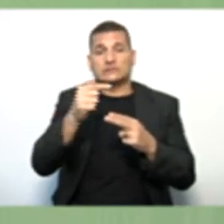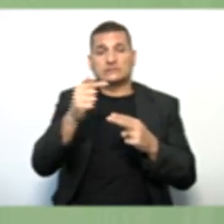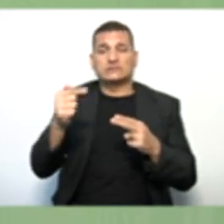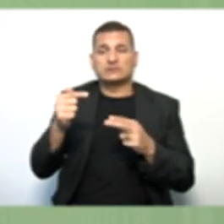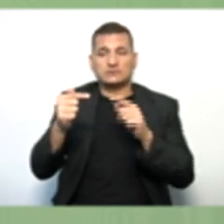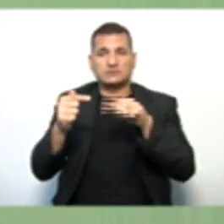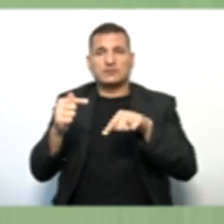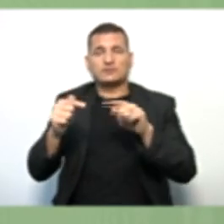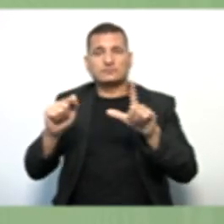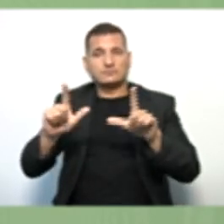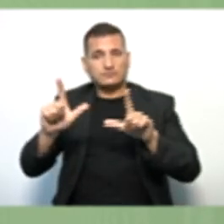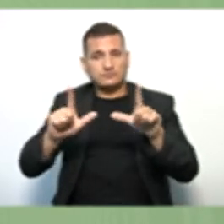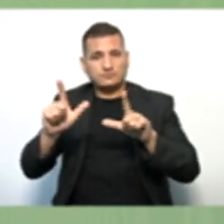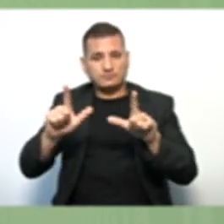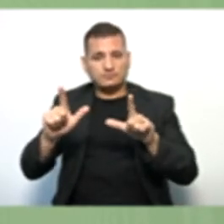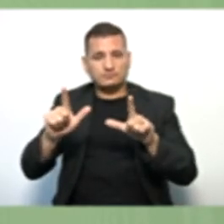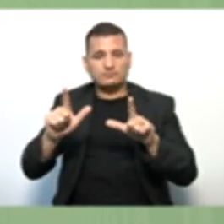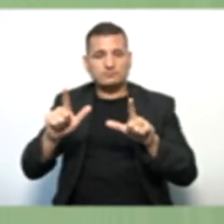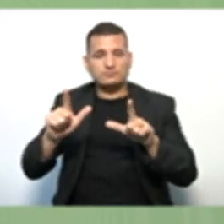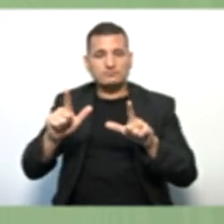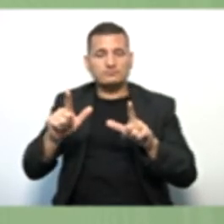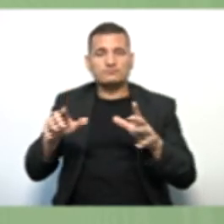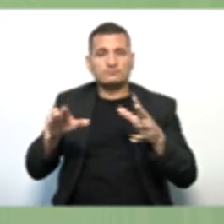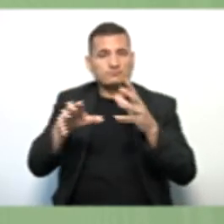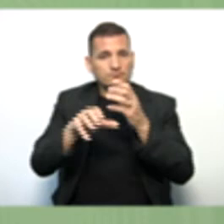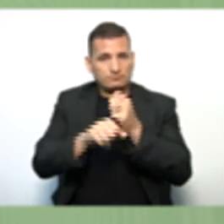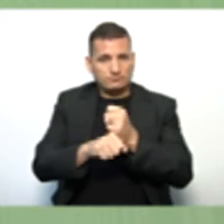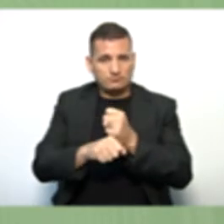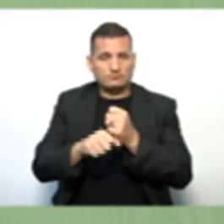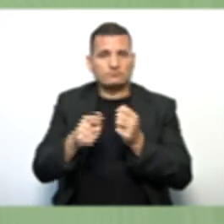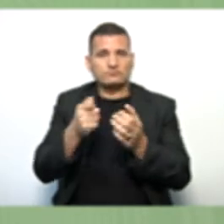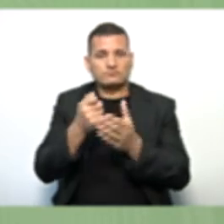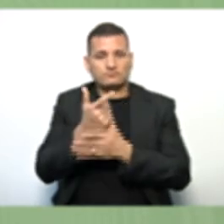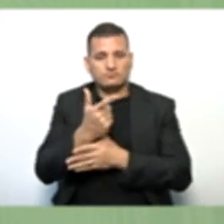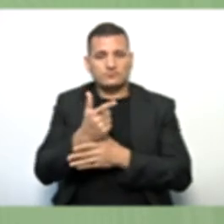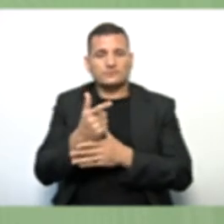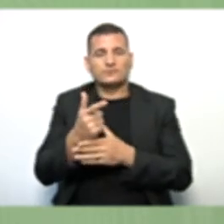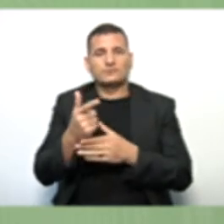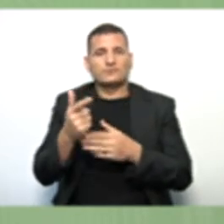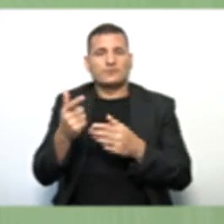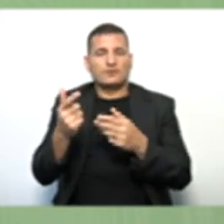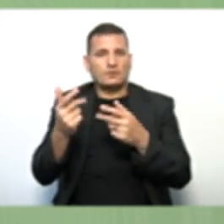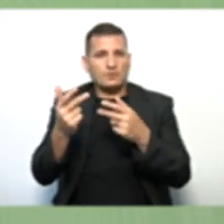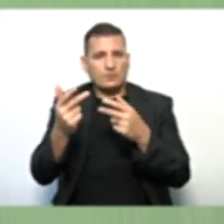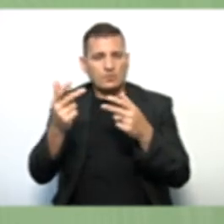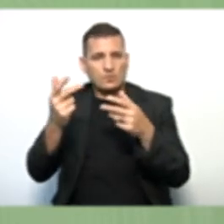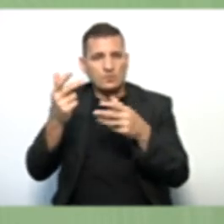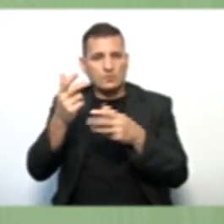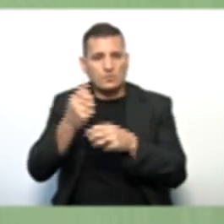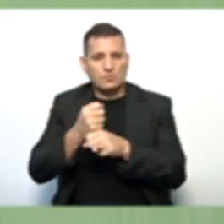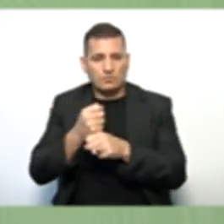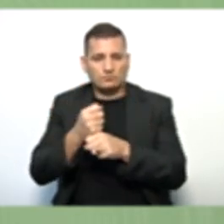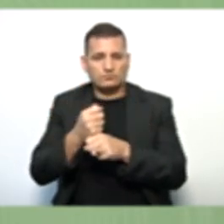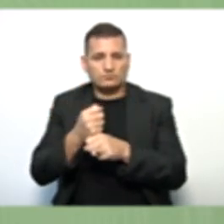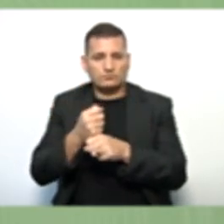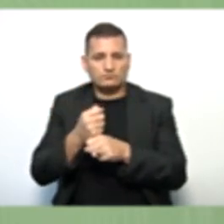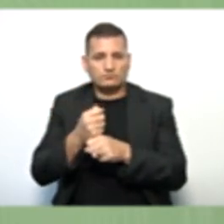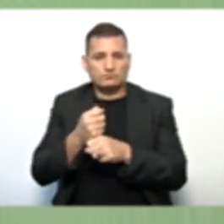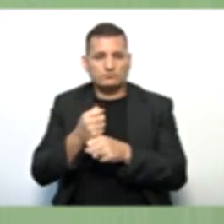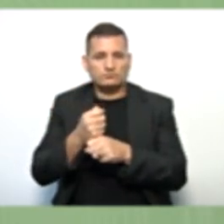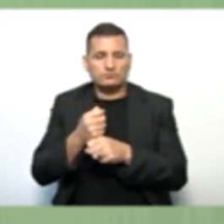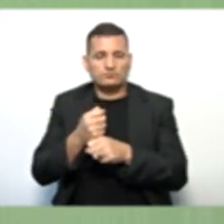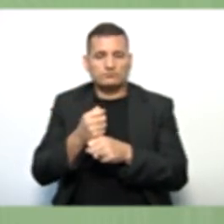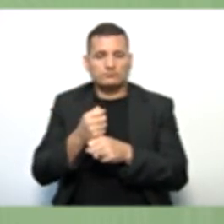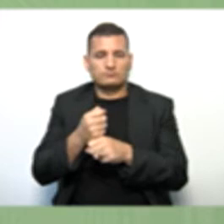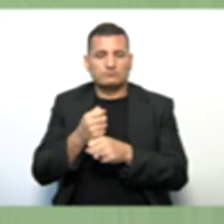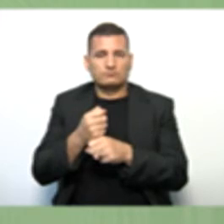televisão, aí total compra é igual. Eu já coloco aqui um processamento. O que é? Uma tomada de decisão e para